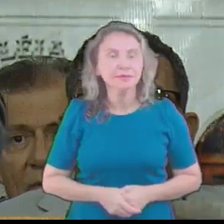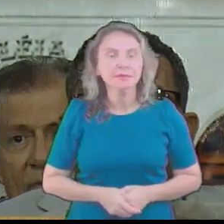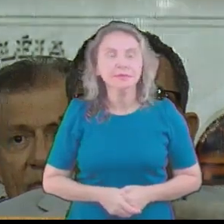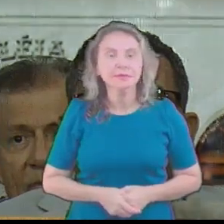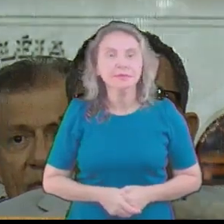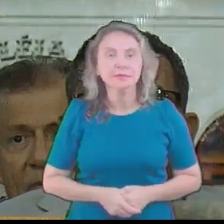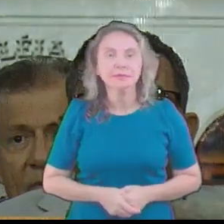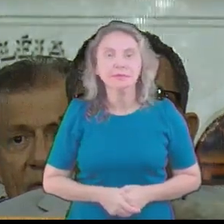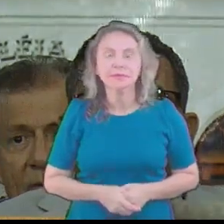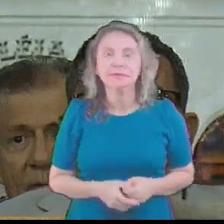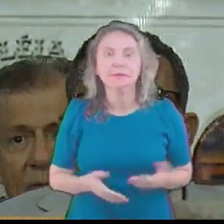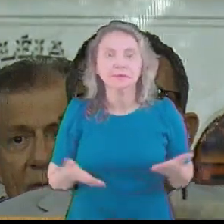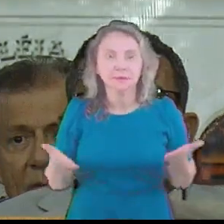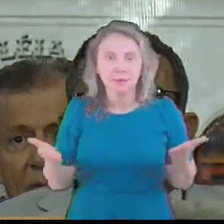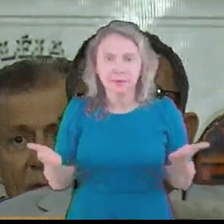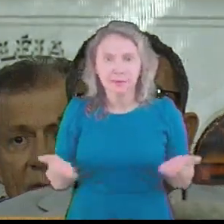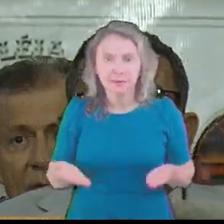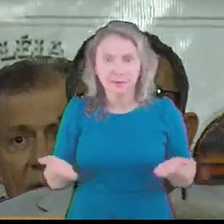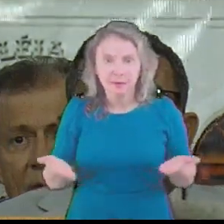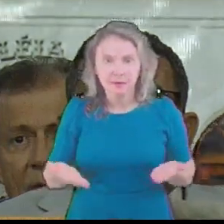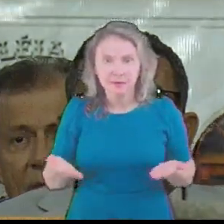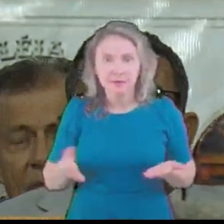Hoje pela manhã, irmãos, nós